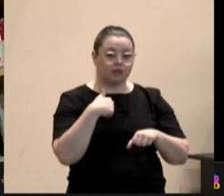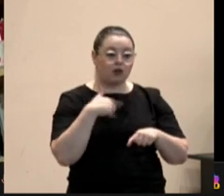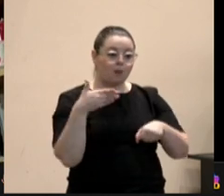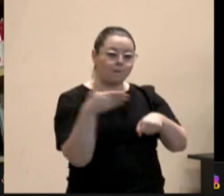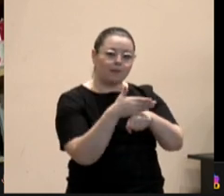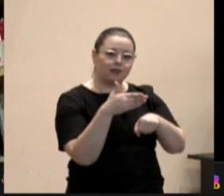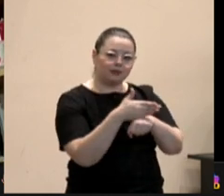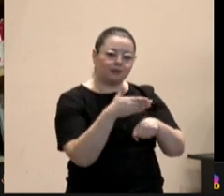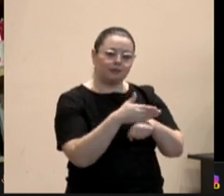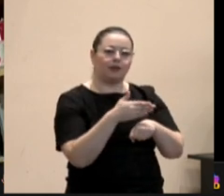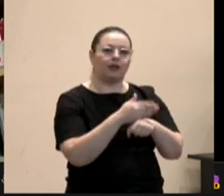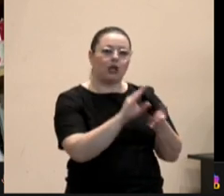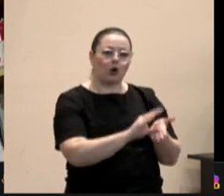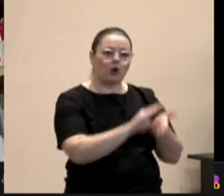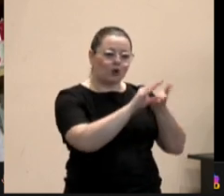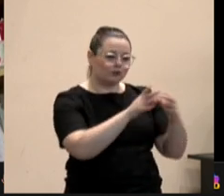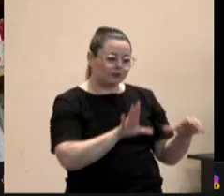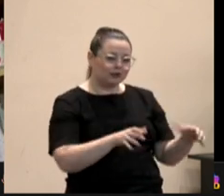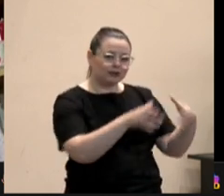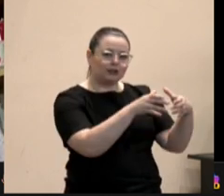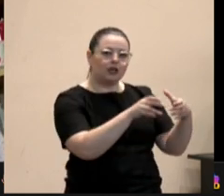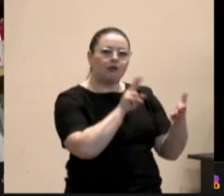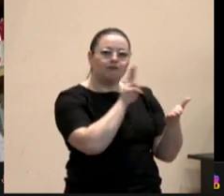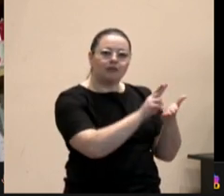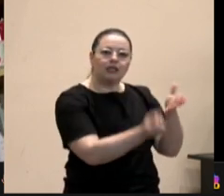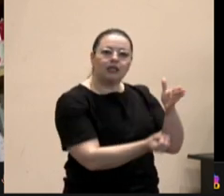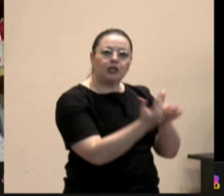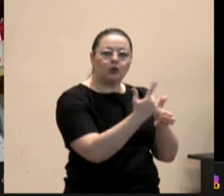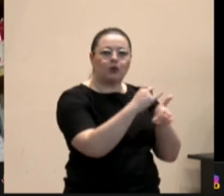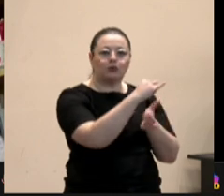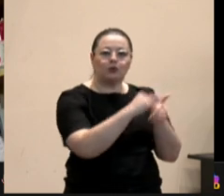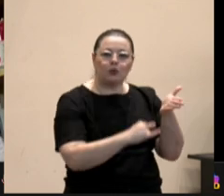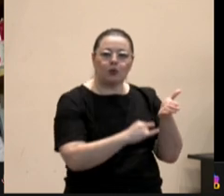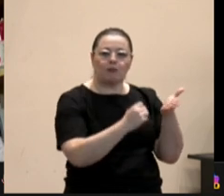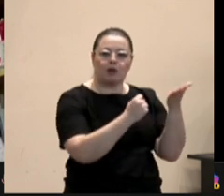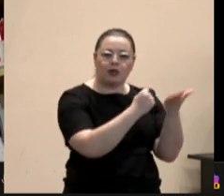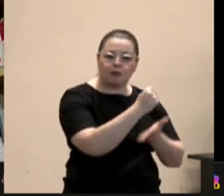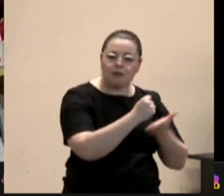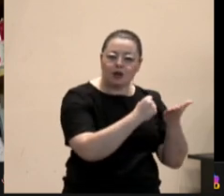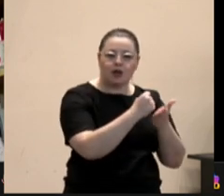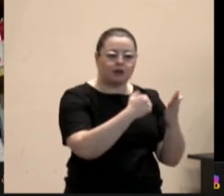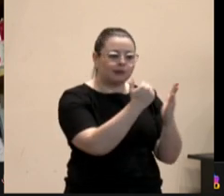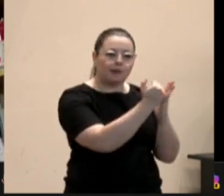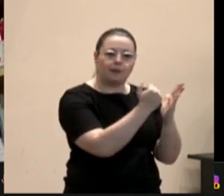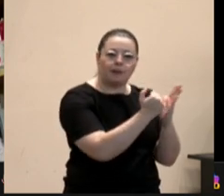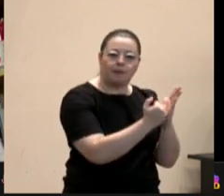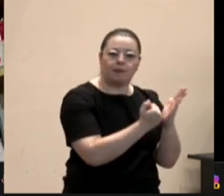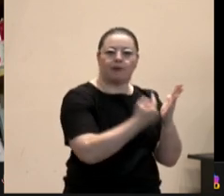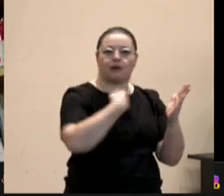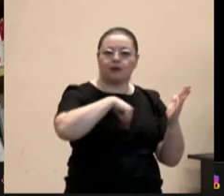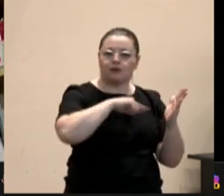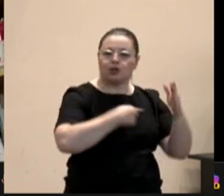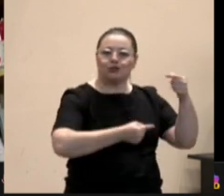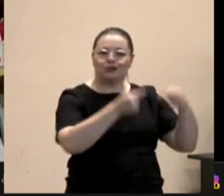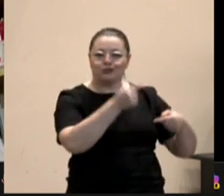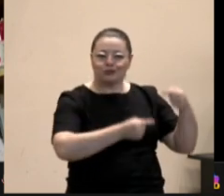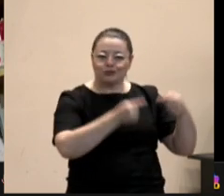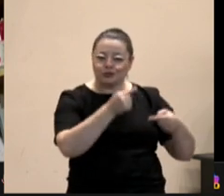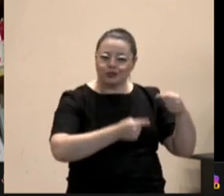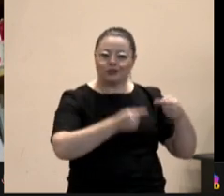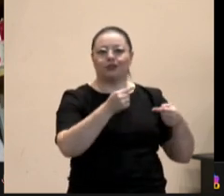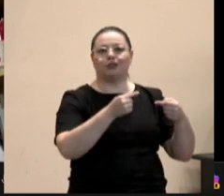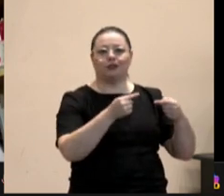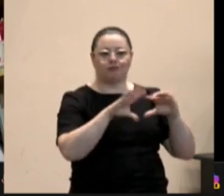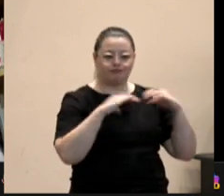do documento base, do documento que nós discutimos nas etapas da CONAI na Conferência